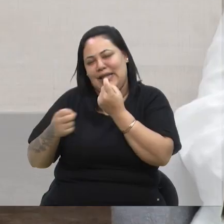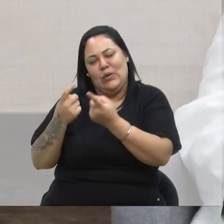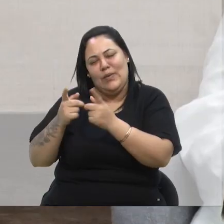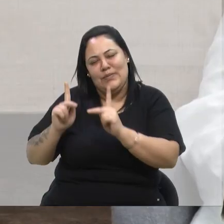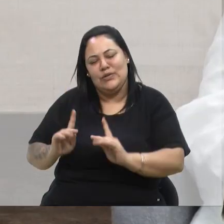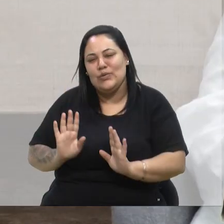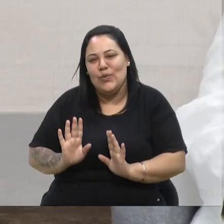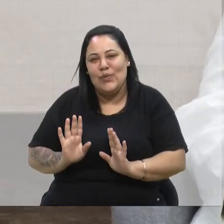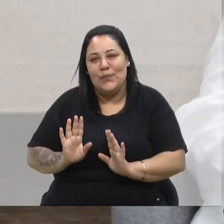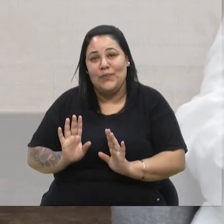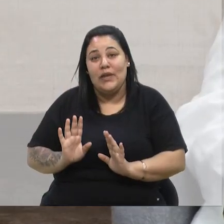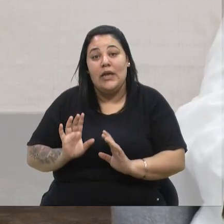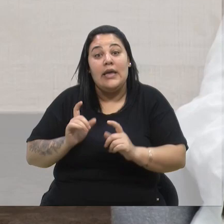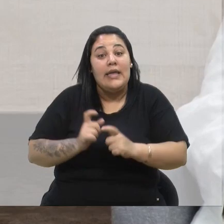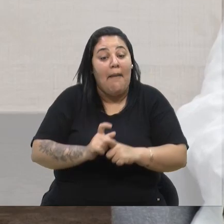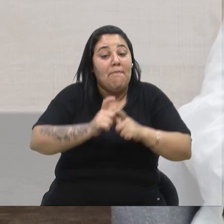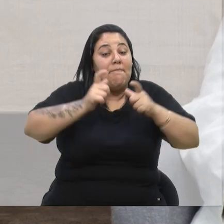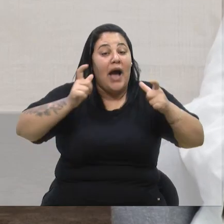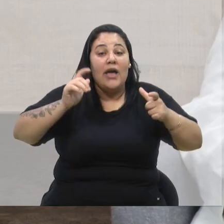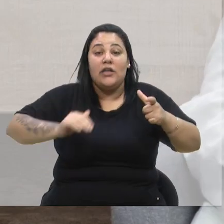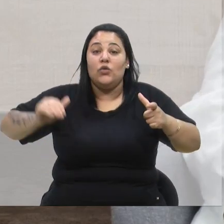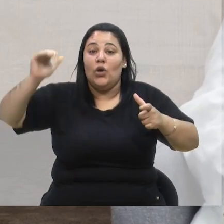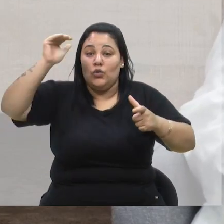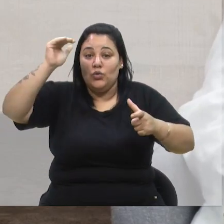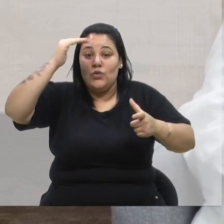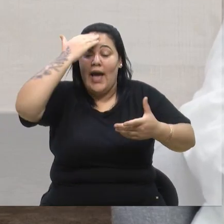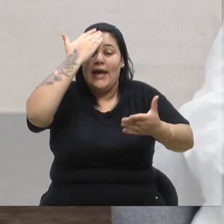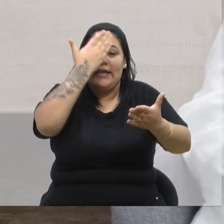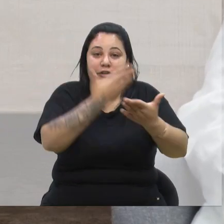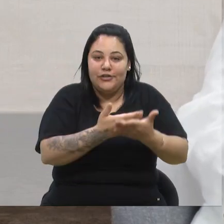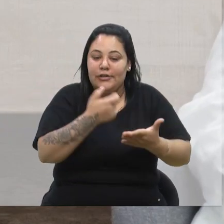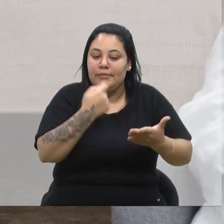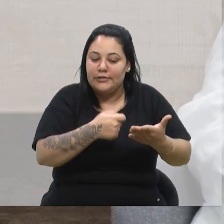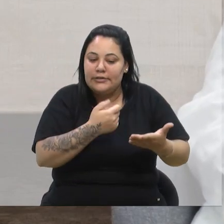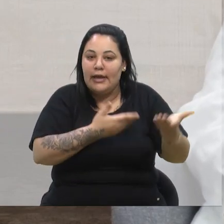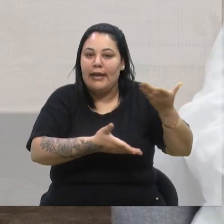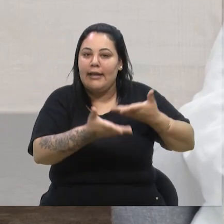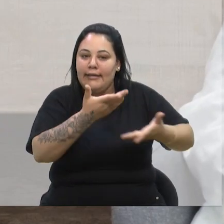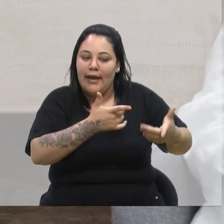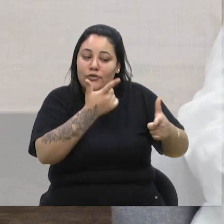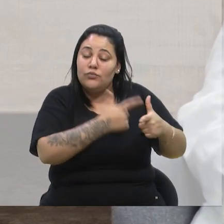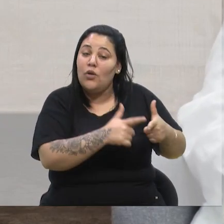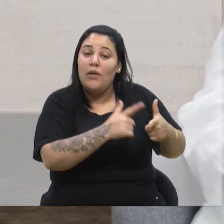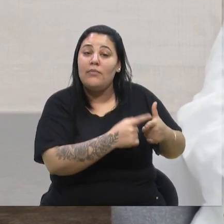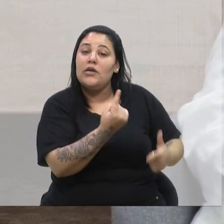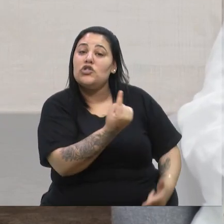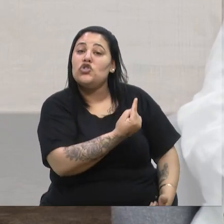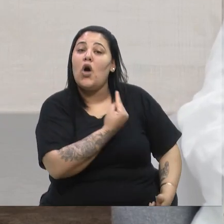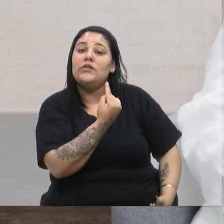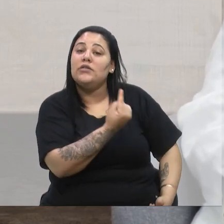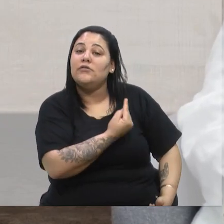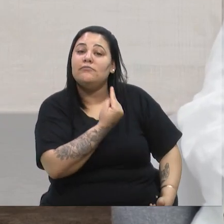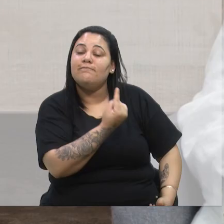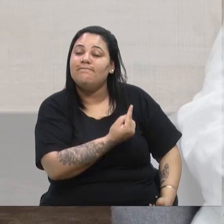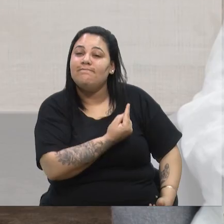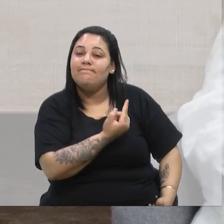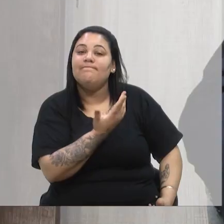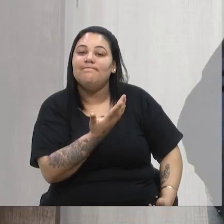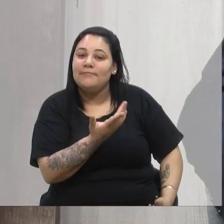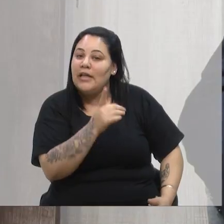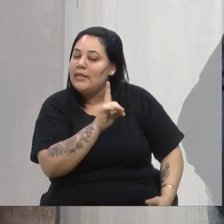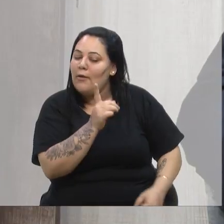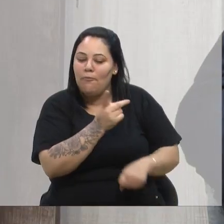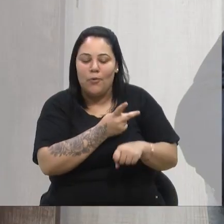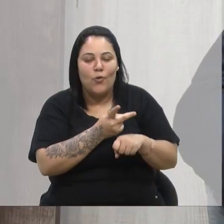adultos, numa grande maioria, acredita que tem que lidar com esses problemas sozinhos. Né? Não busca